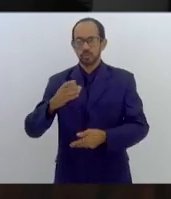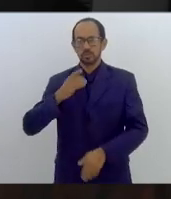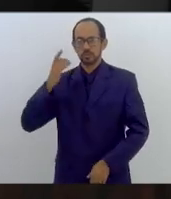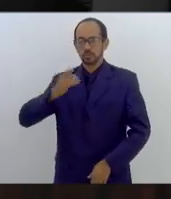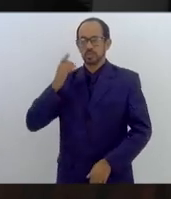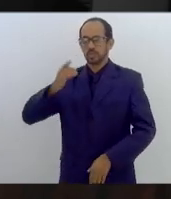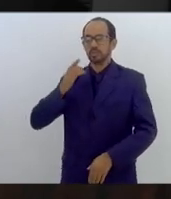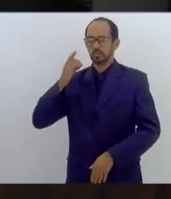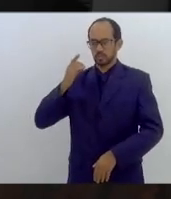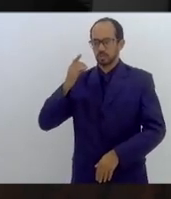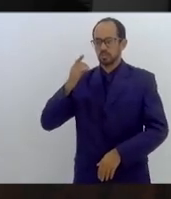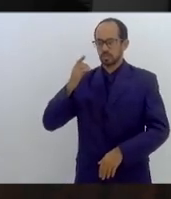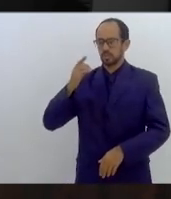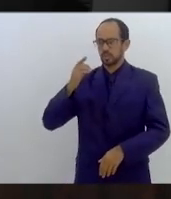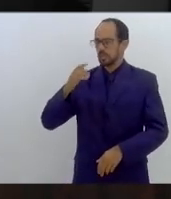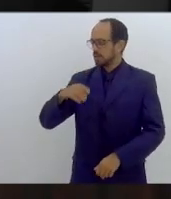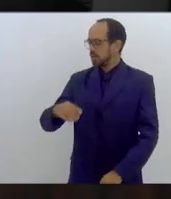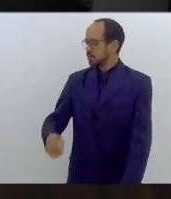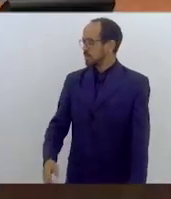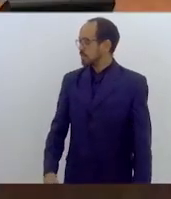favor.